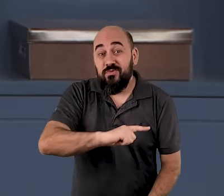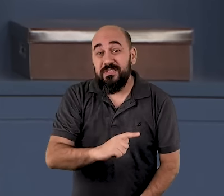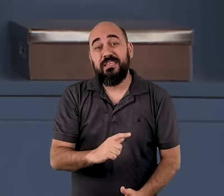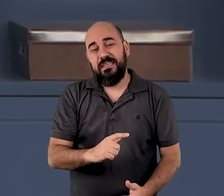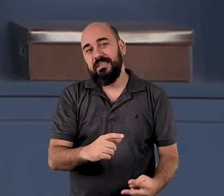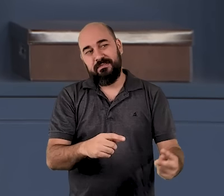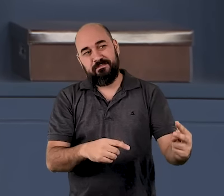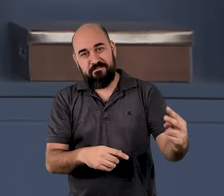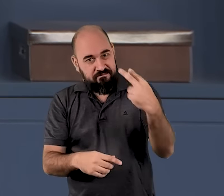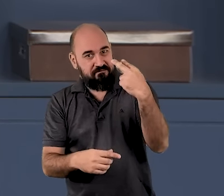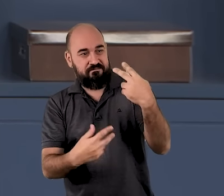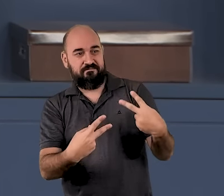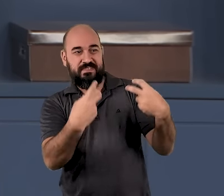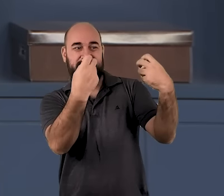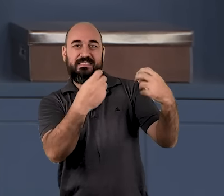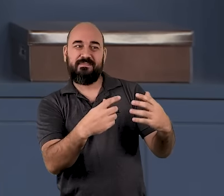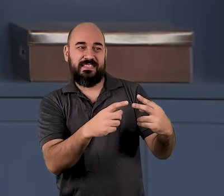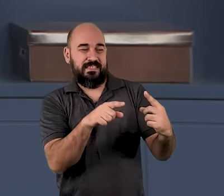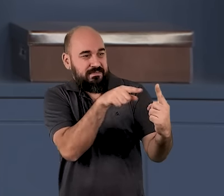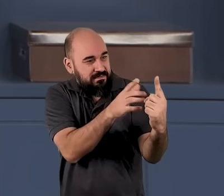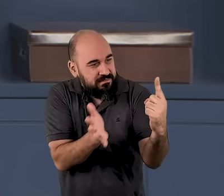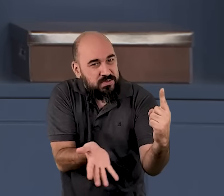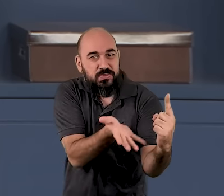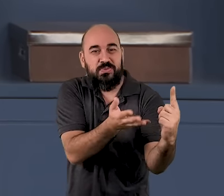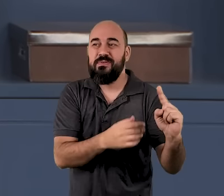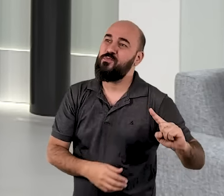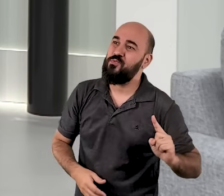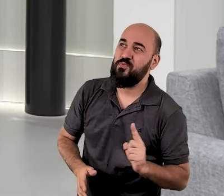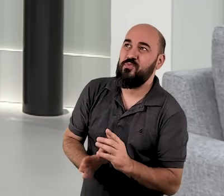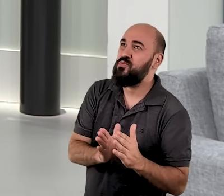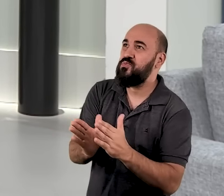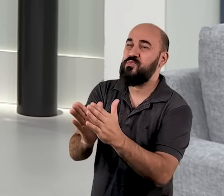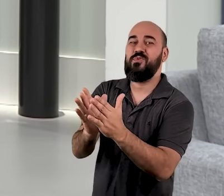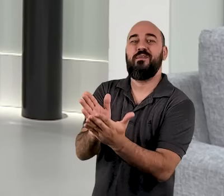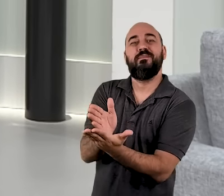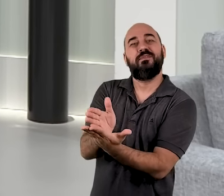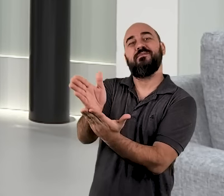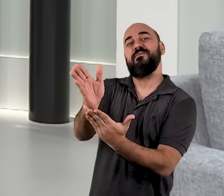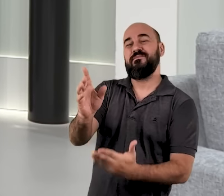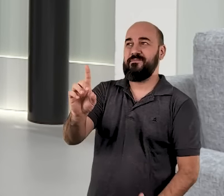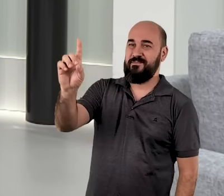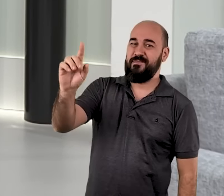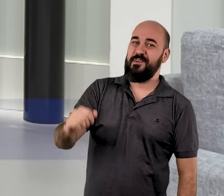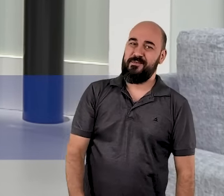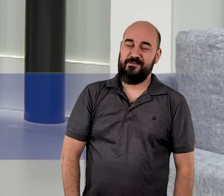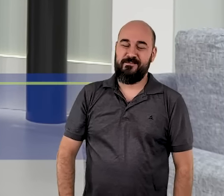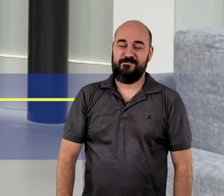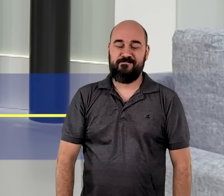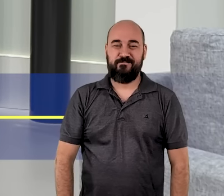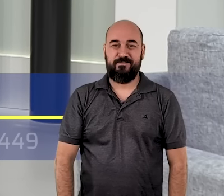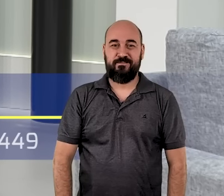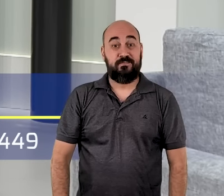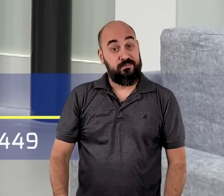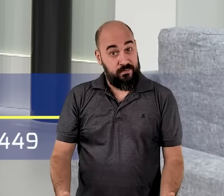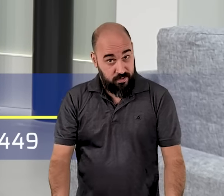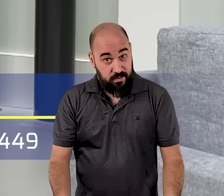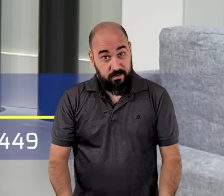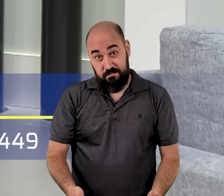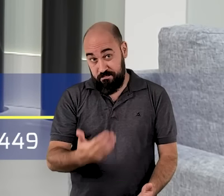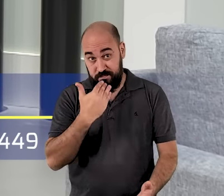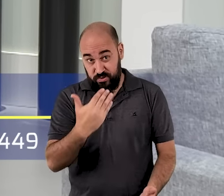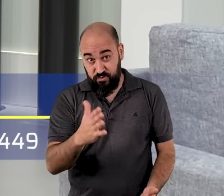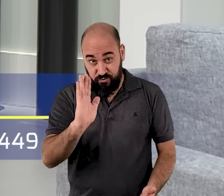pessoas, motivando-as na direção do Senhor. E você já pediu a revista Apocalipse? Se você não pediu,